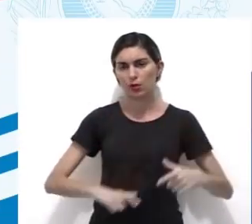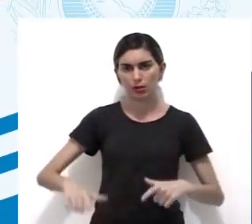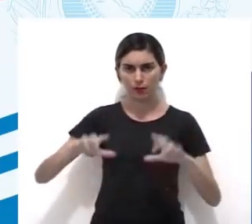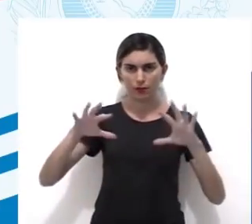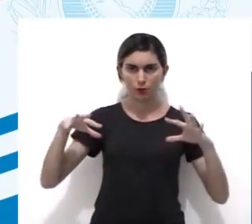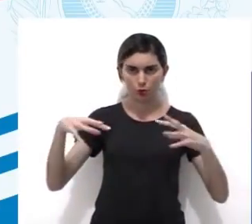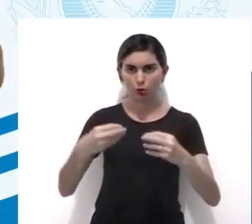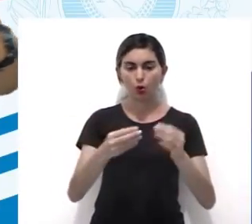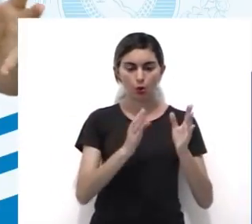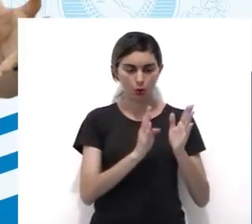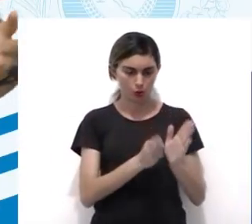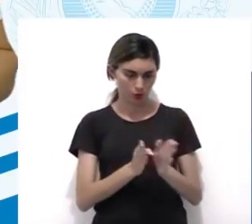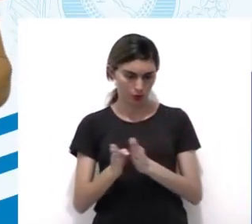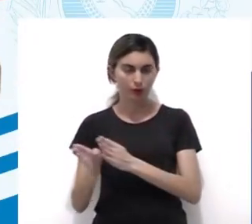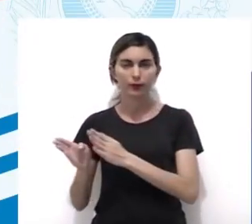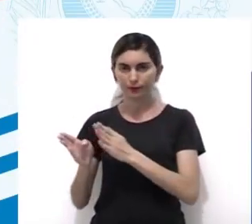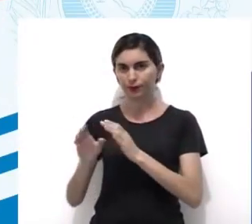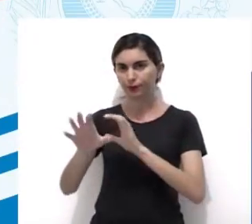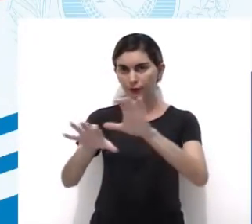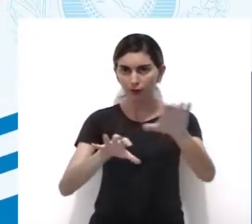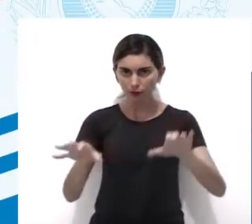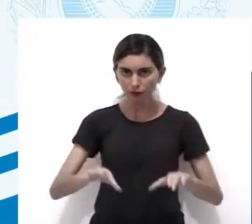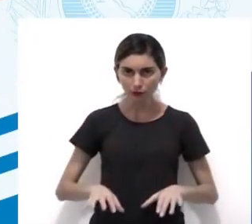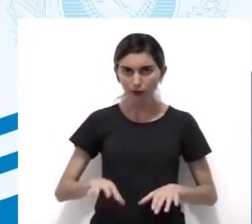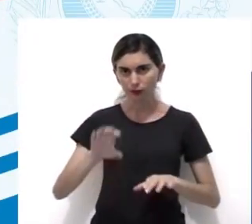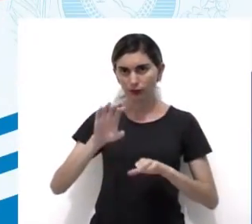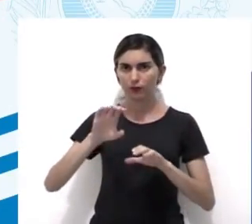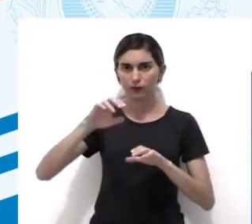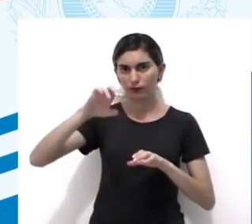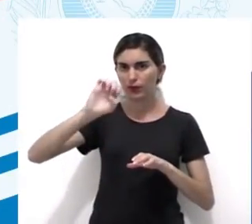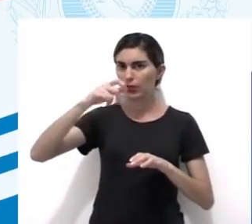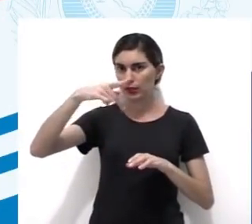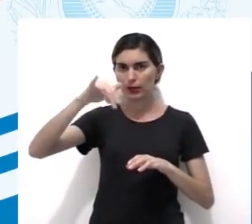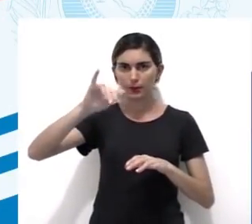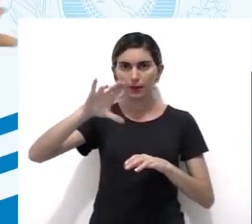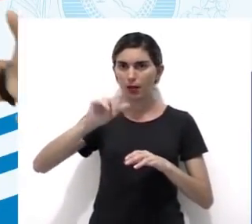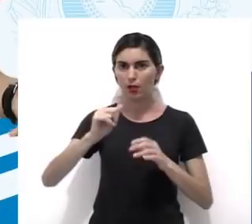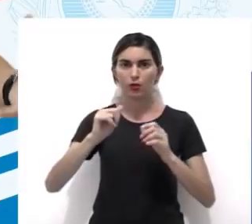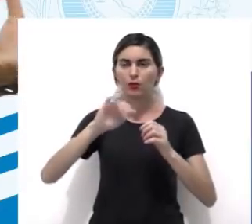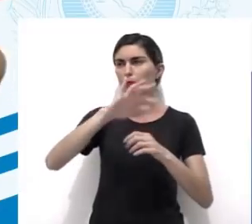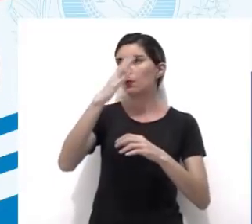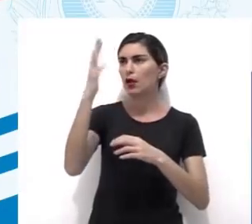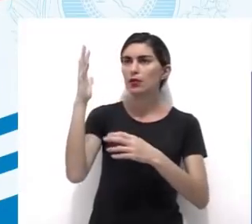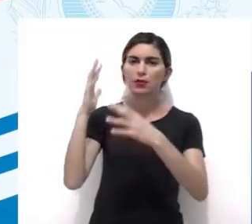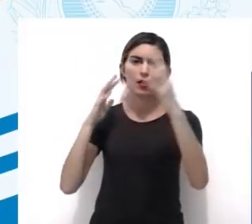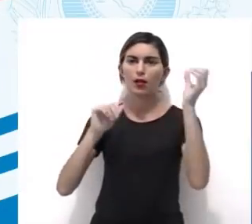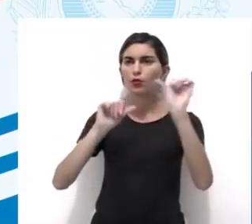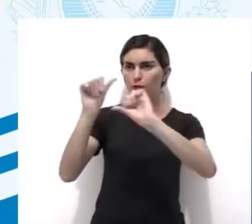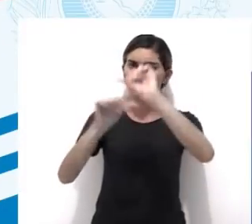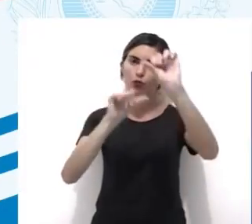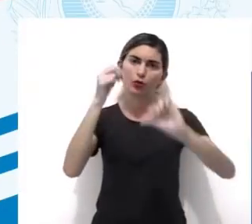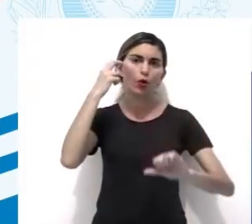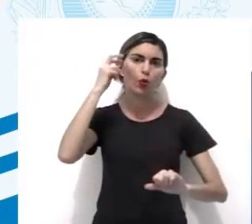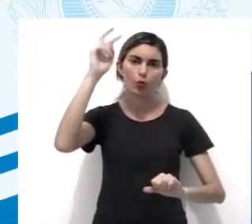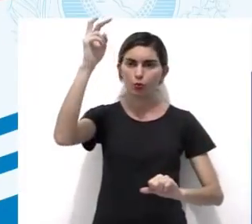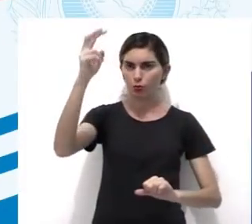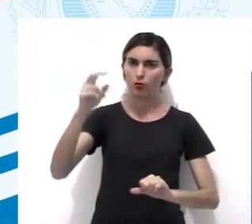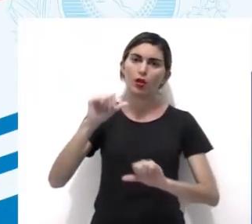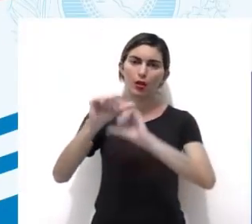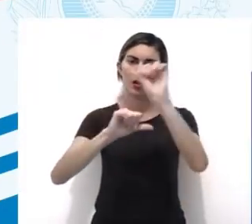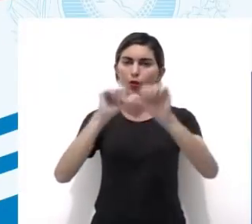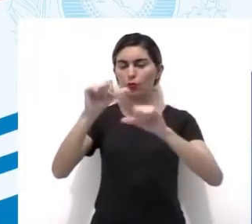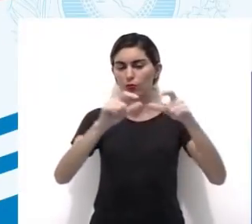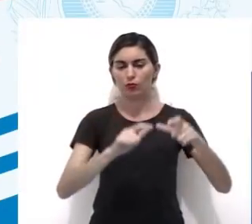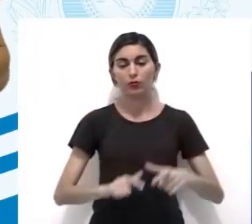como um todo, da organicidade do espaço como um todo, do espaço geográfico, das paisagens, as modificações culturais nas paisagens,